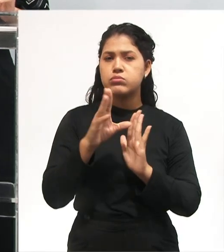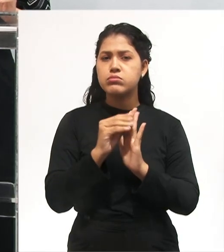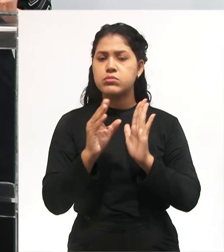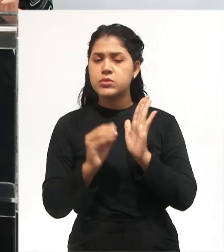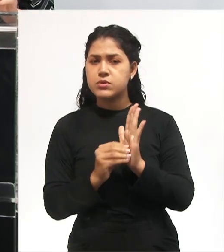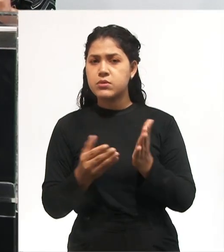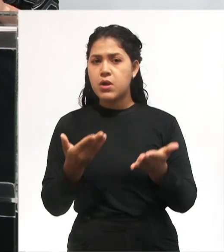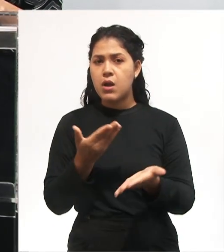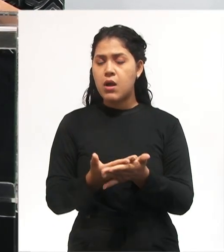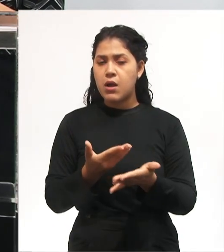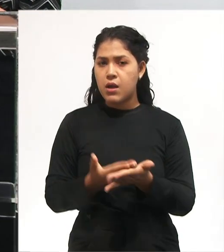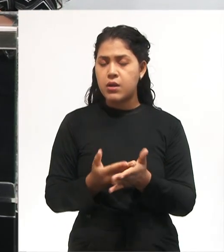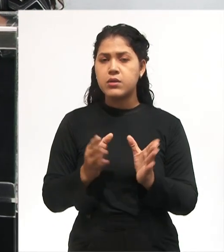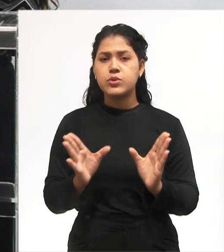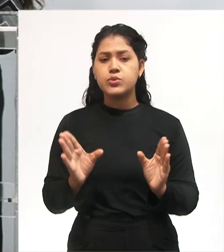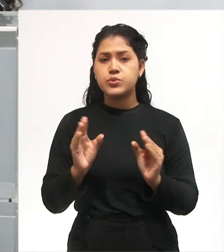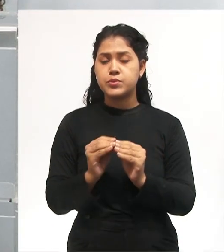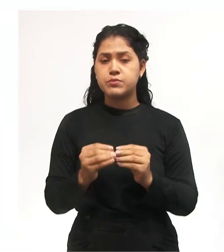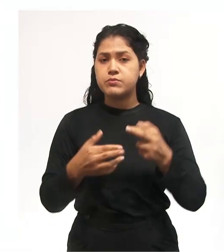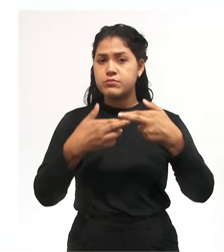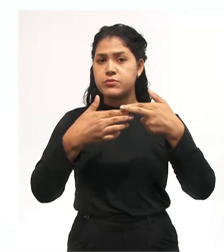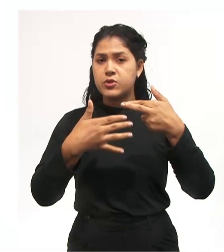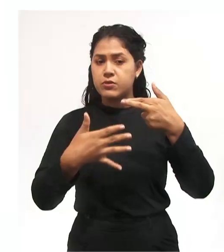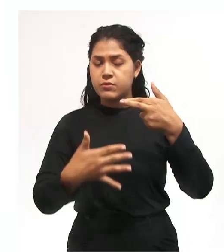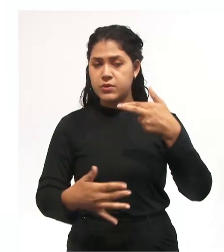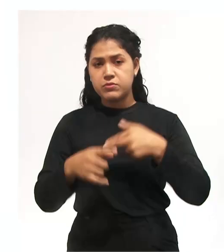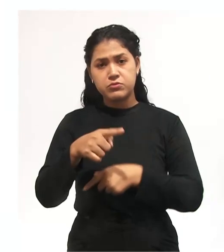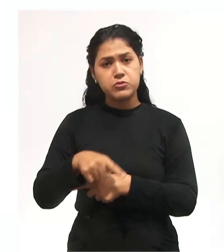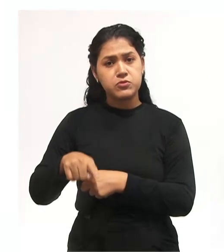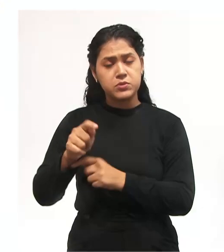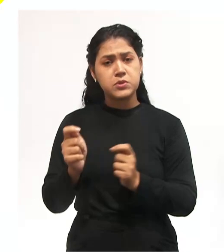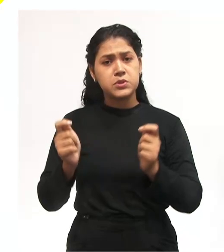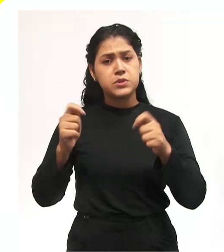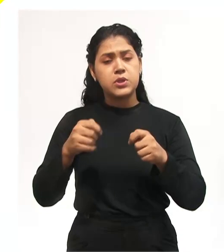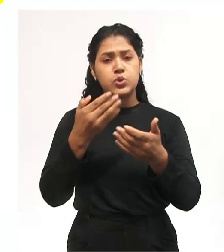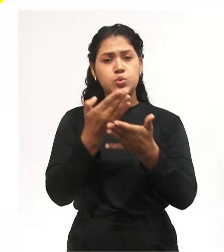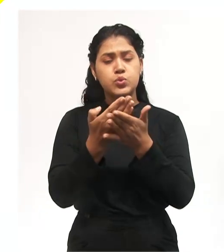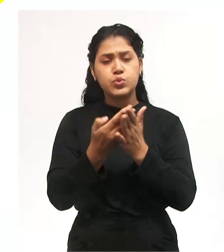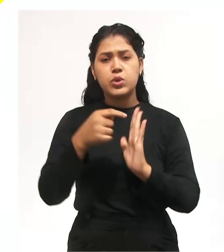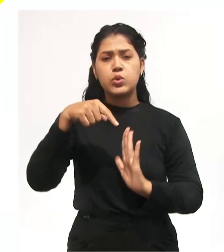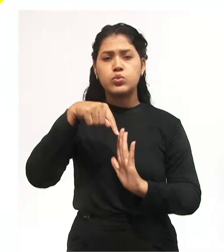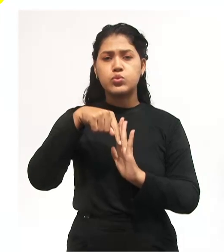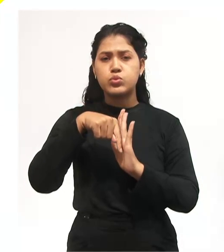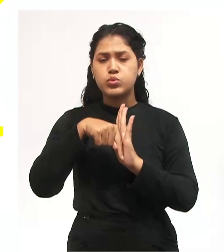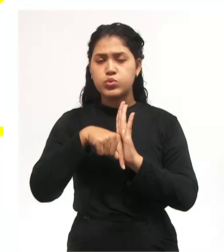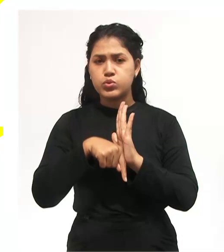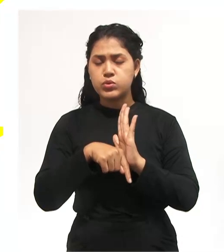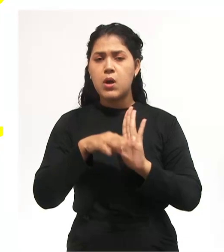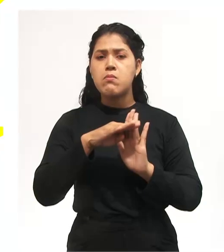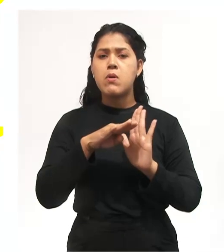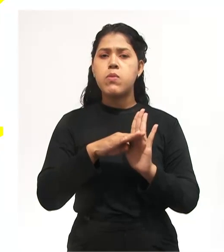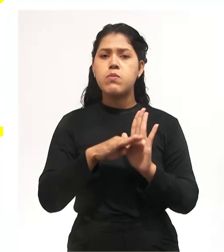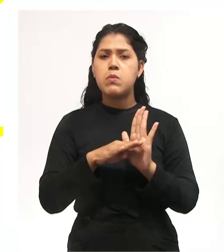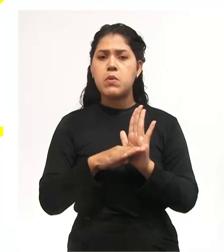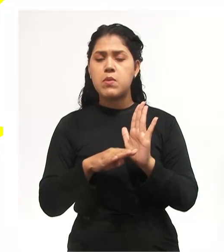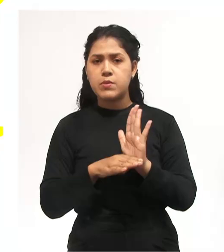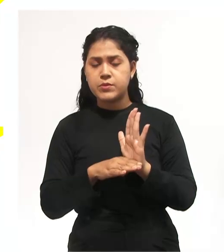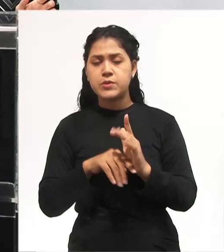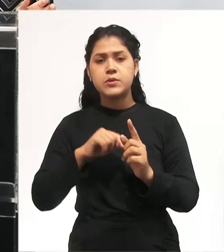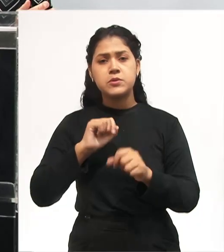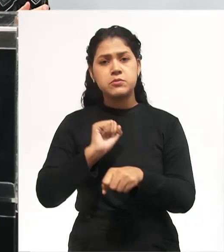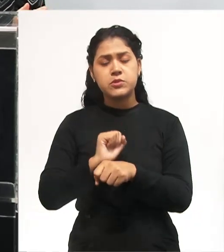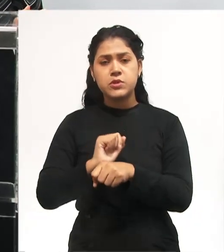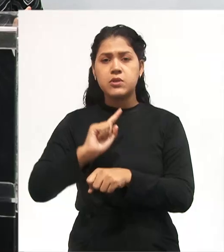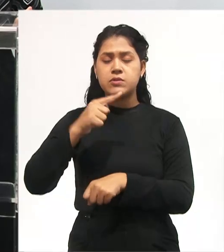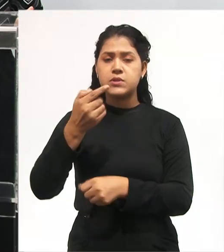e essas são as nossas referências para que vocês busquem e aprofundem mais conhecimentos nessas áreas. Eu aguardo